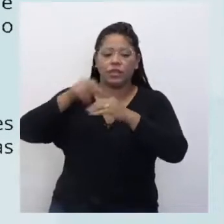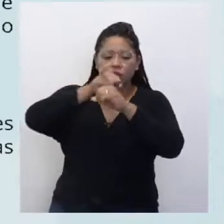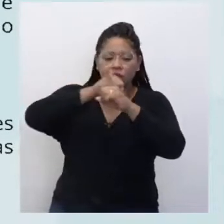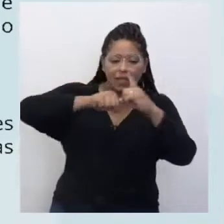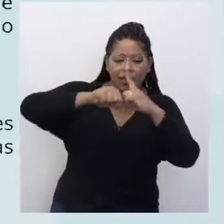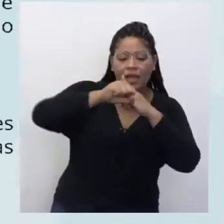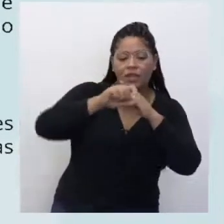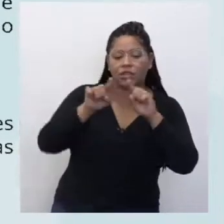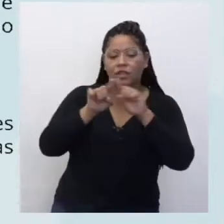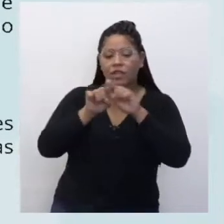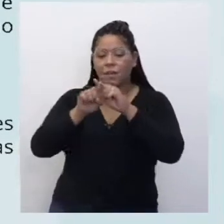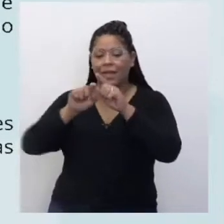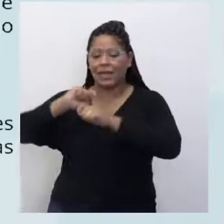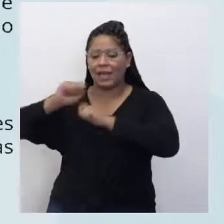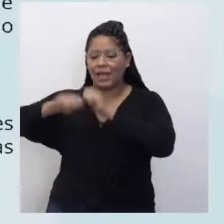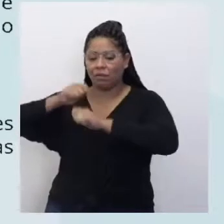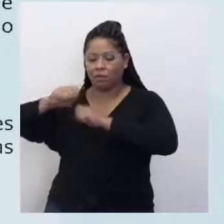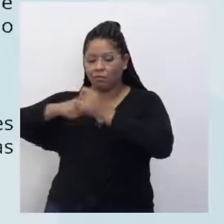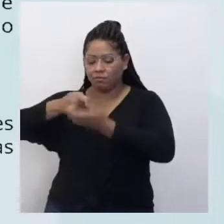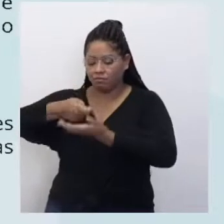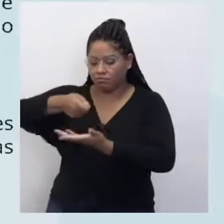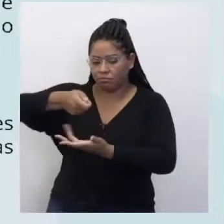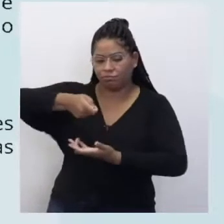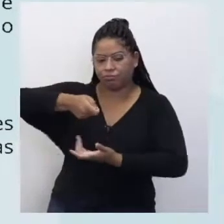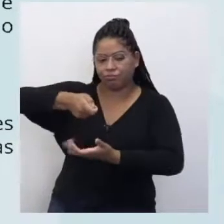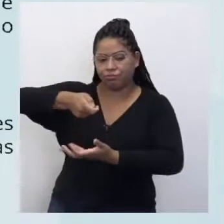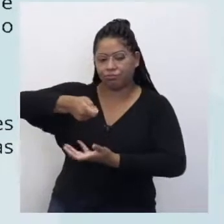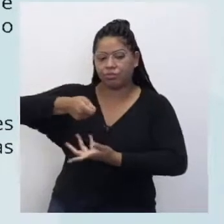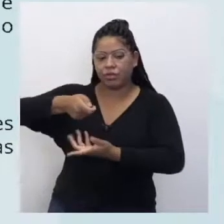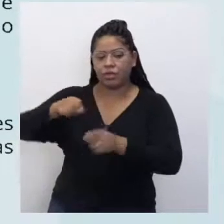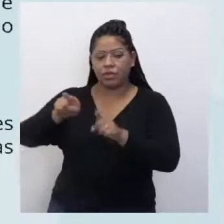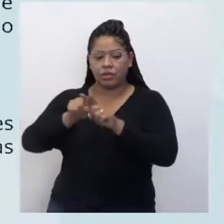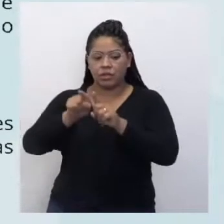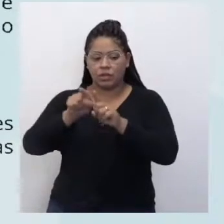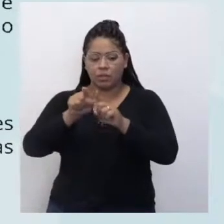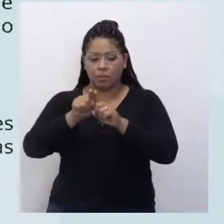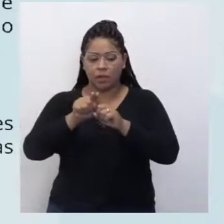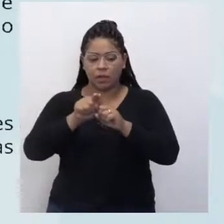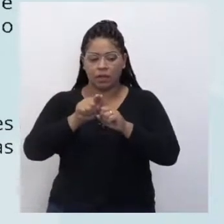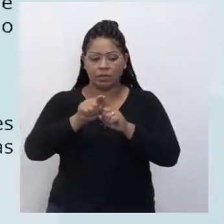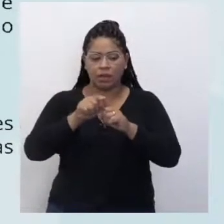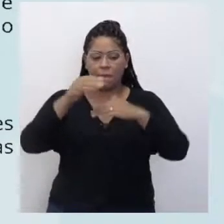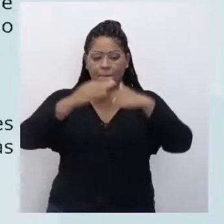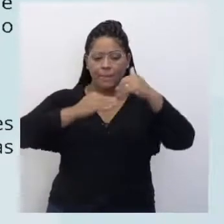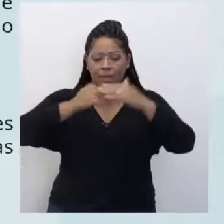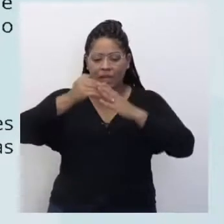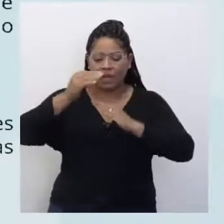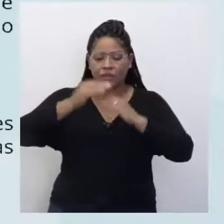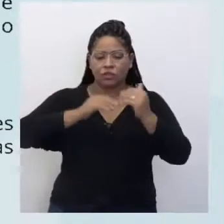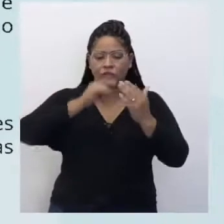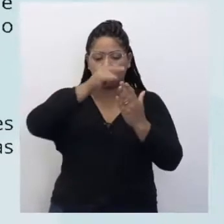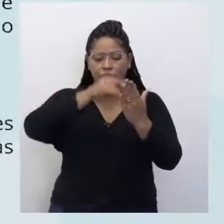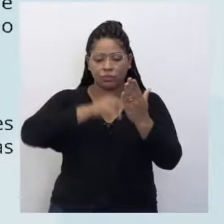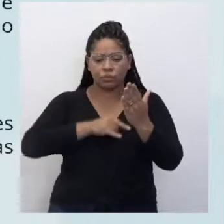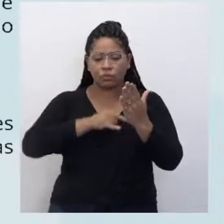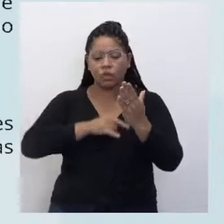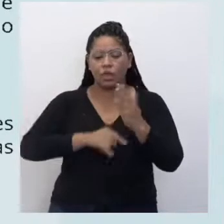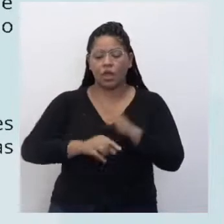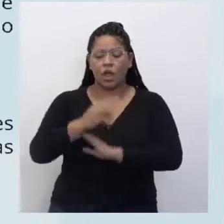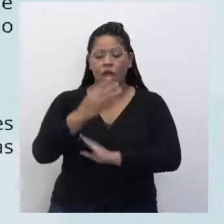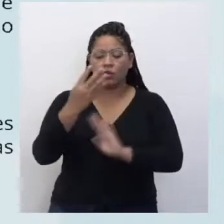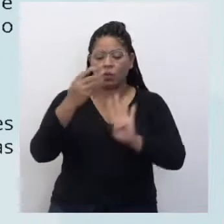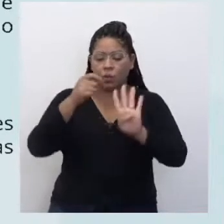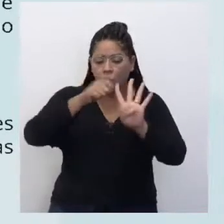Estados Nacionais Europeus. A habilidade do currículo que a gente está trabalhando hoje, a habilidade essa do quarto bimestre,